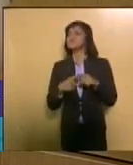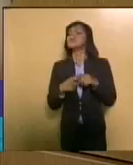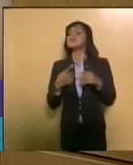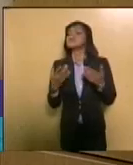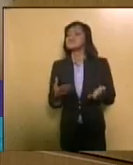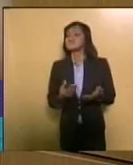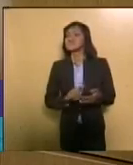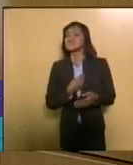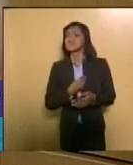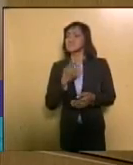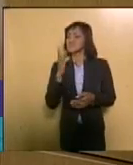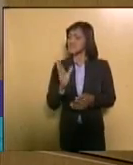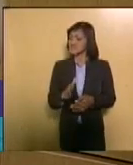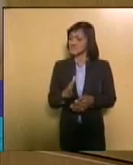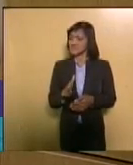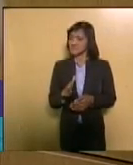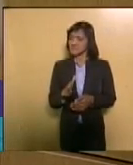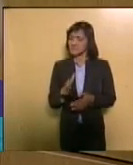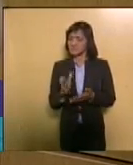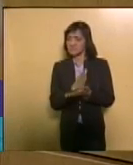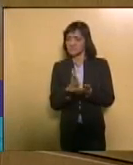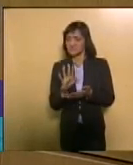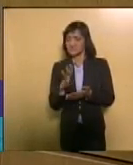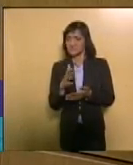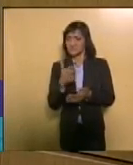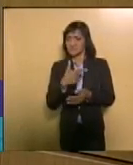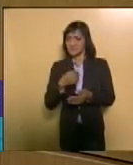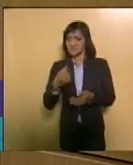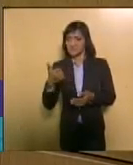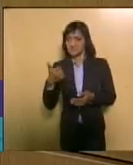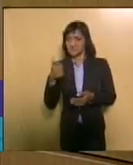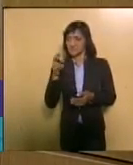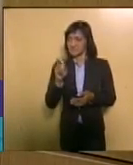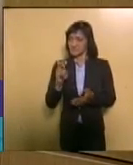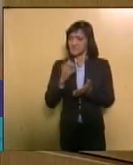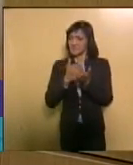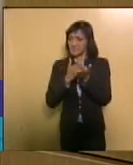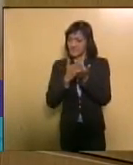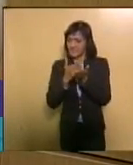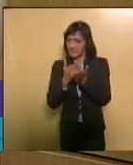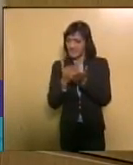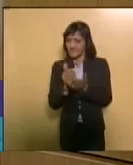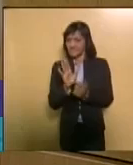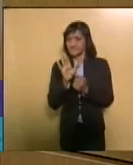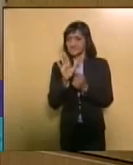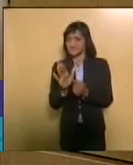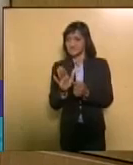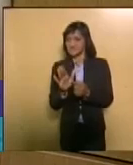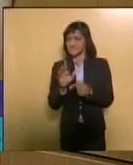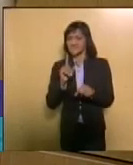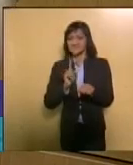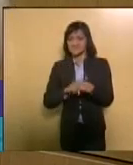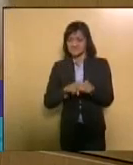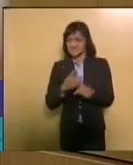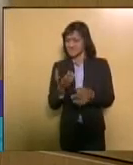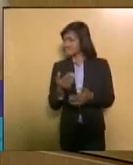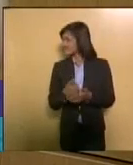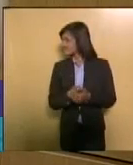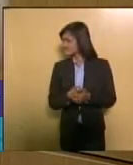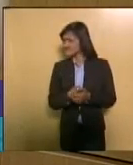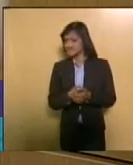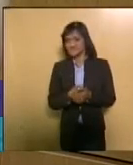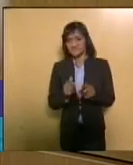vida durou algum tempo Acho que a partir de 2015 ele começa a apresentar um aumento nos indicadores de criminalidade